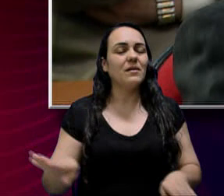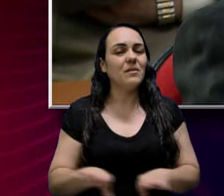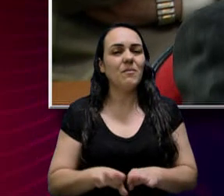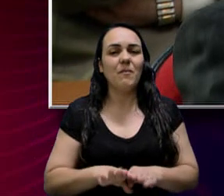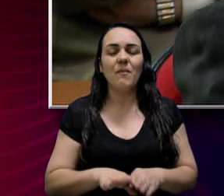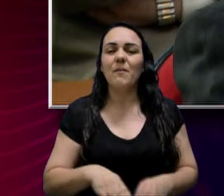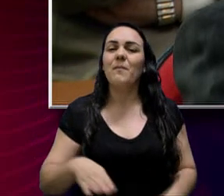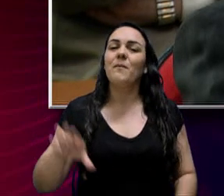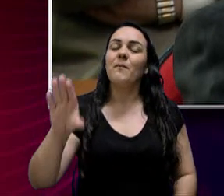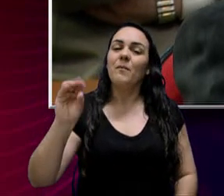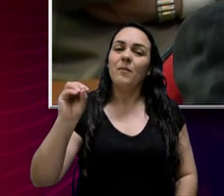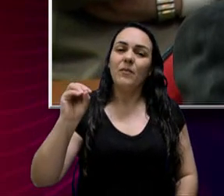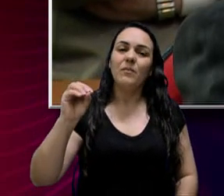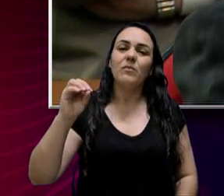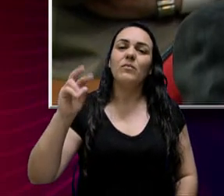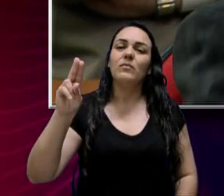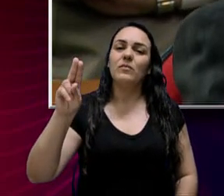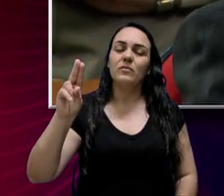longe.